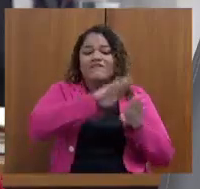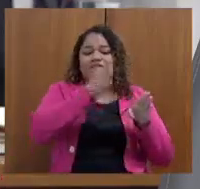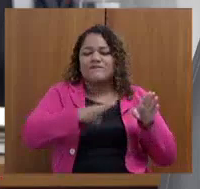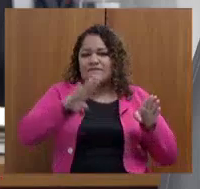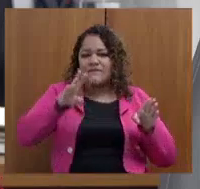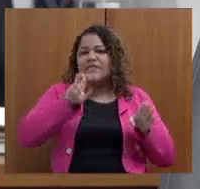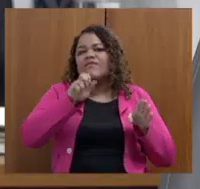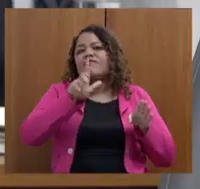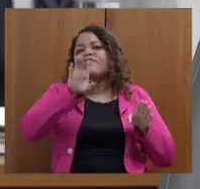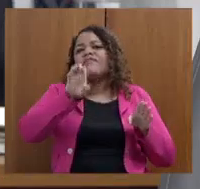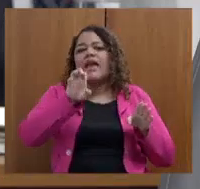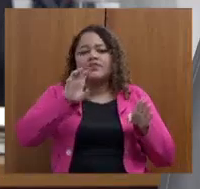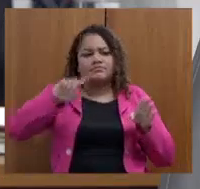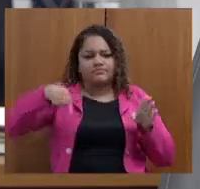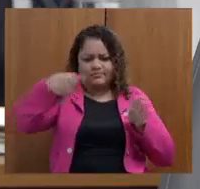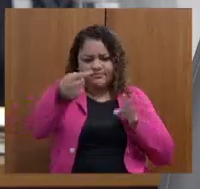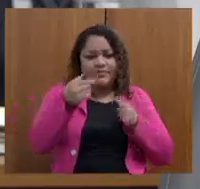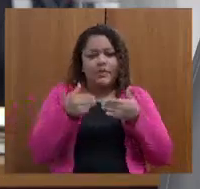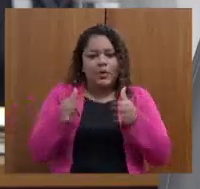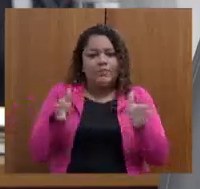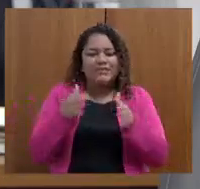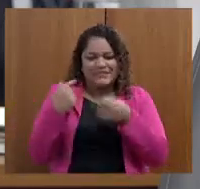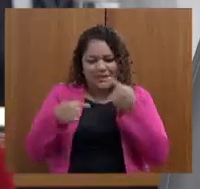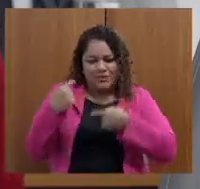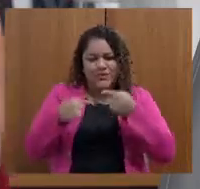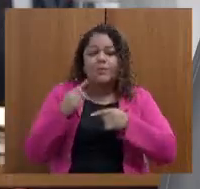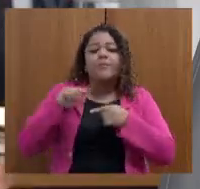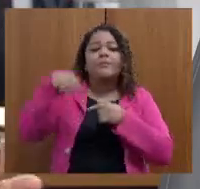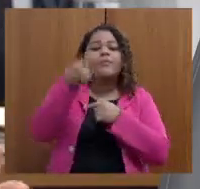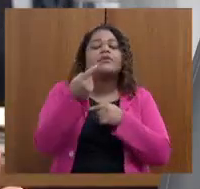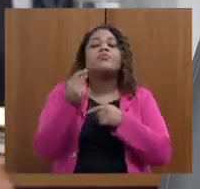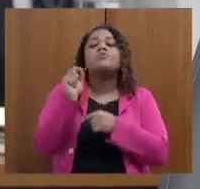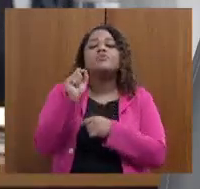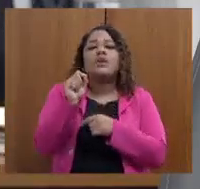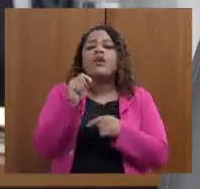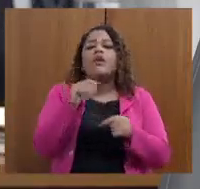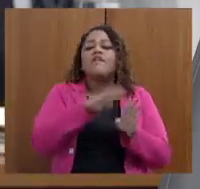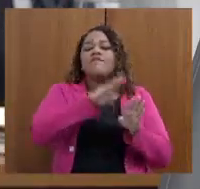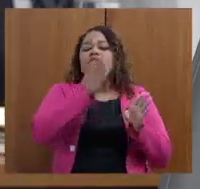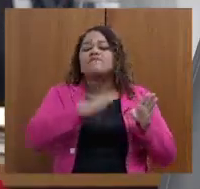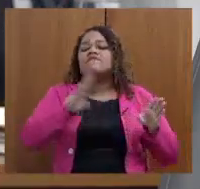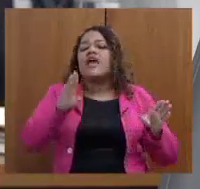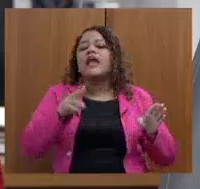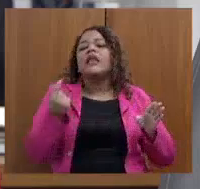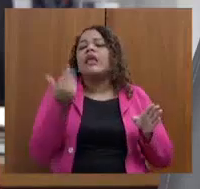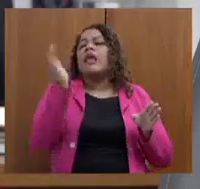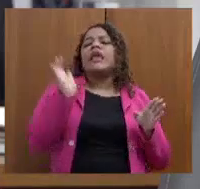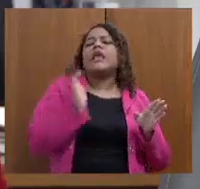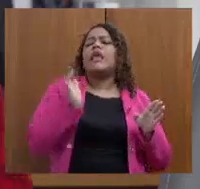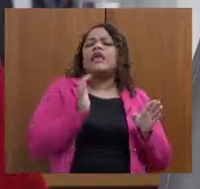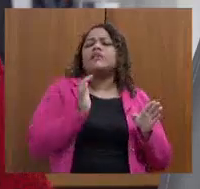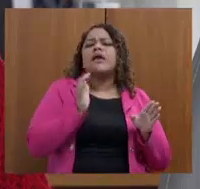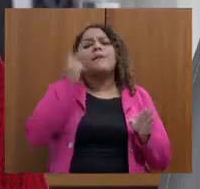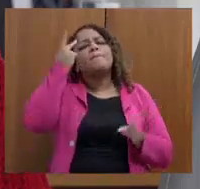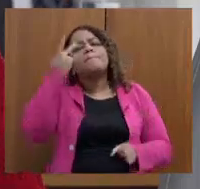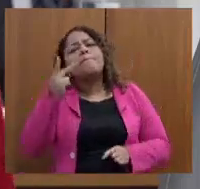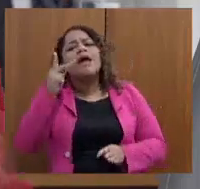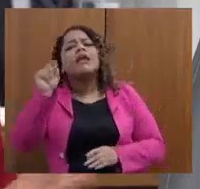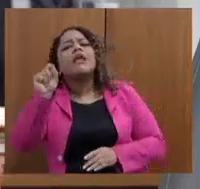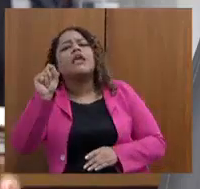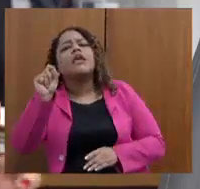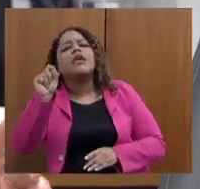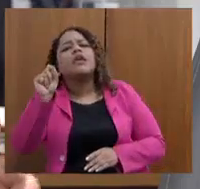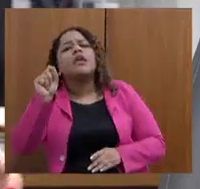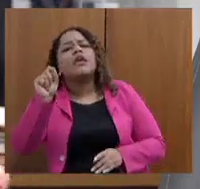nos próximo período nós estamos falando da do Vale da riqueza para quem do Vale da riqueza perdão com quem não